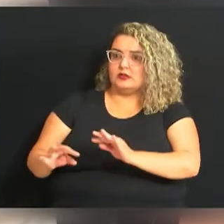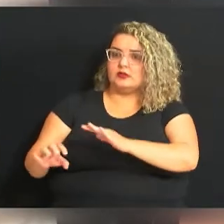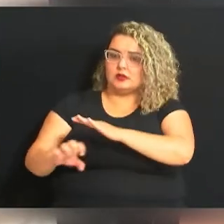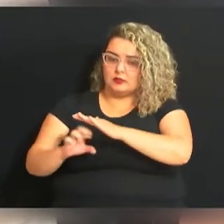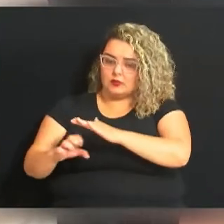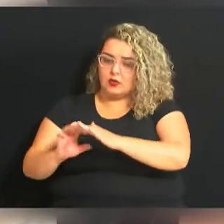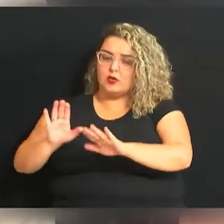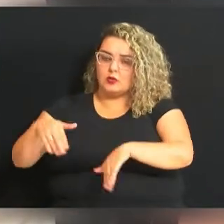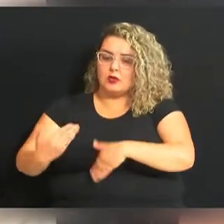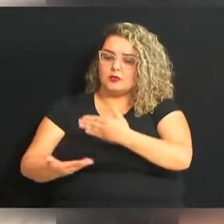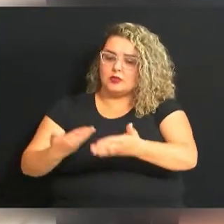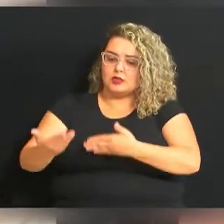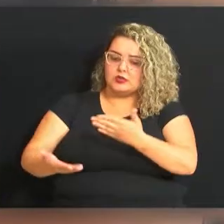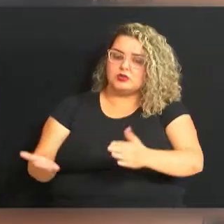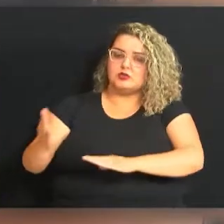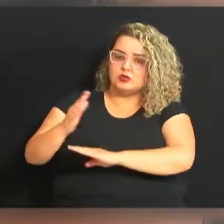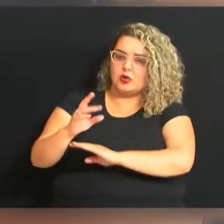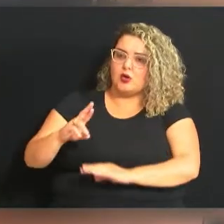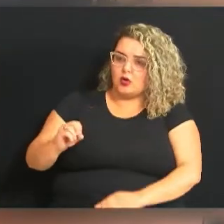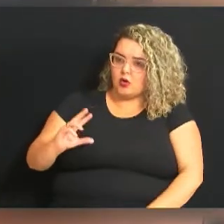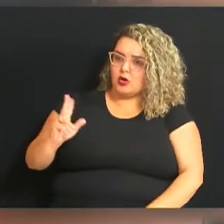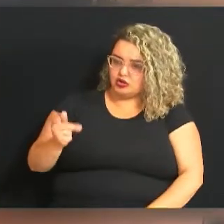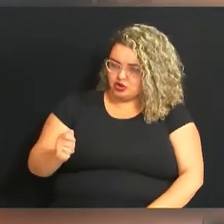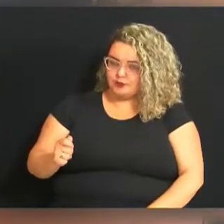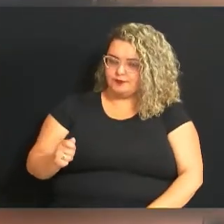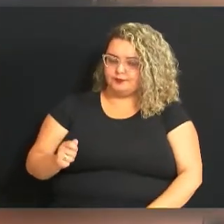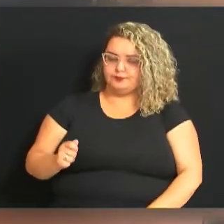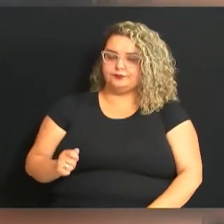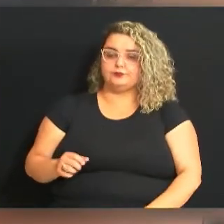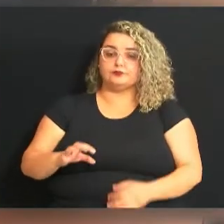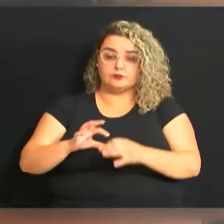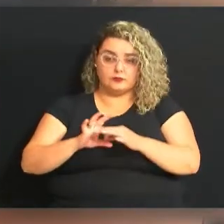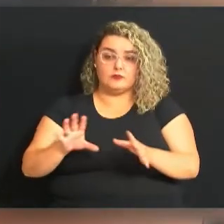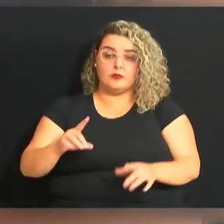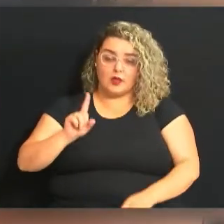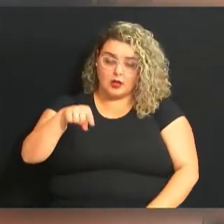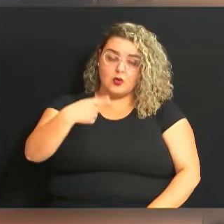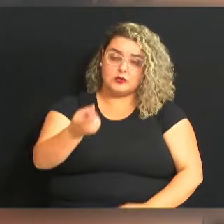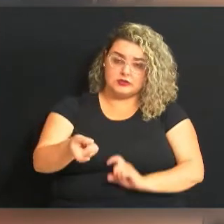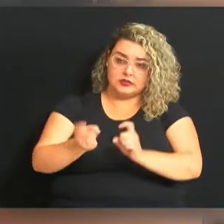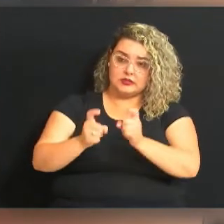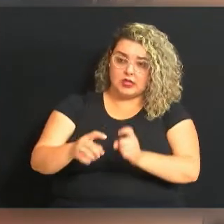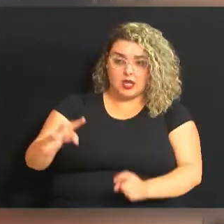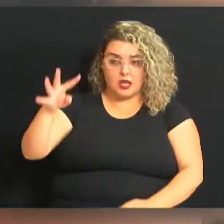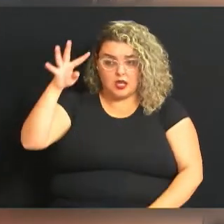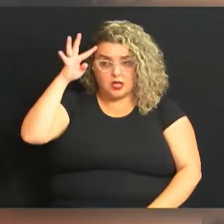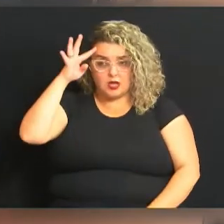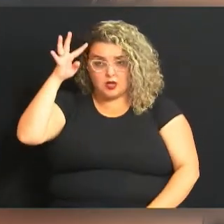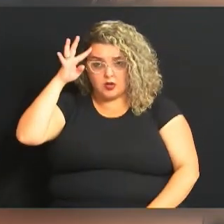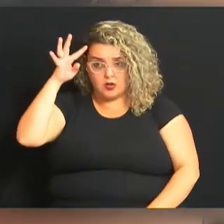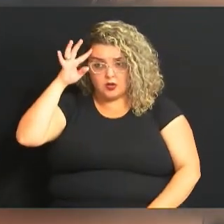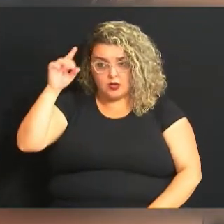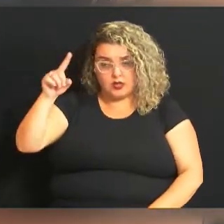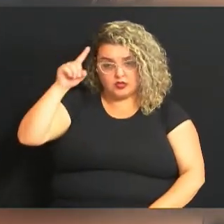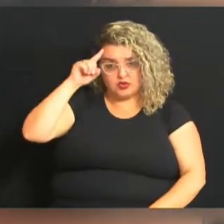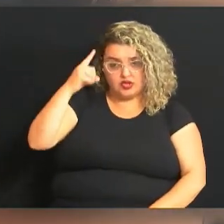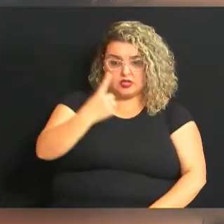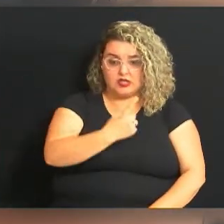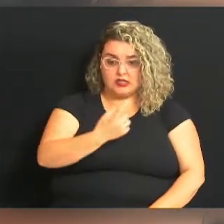prestou serviços na Câmara Municipal. Foi deliberado que a próxima reunião será na quarta-feira, dia 16,